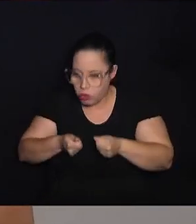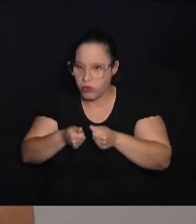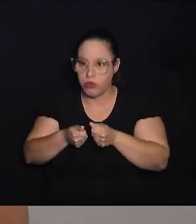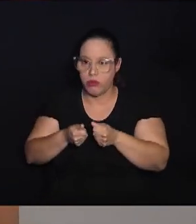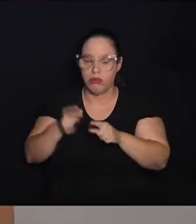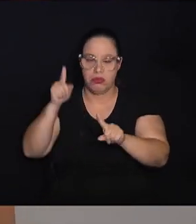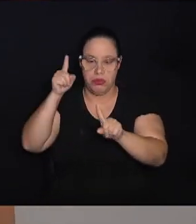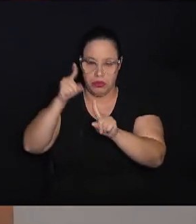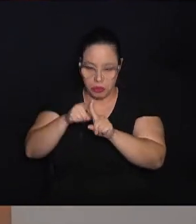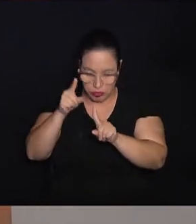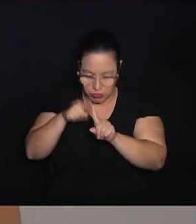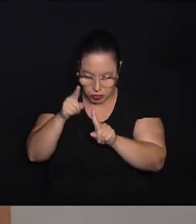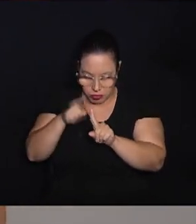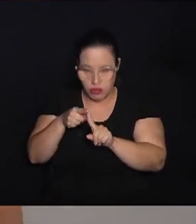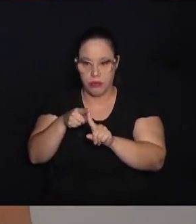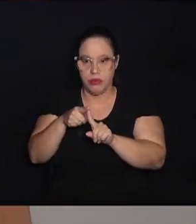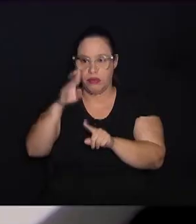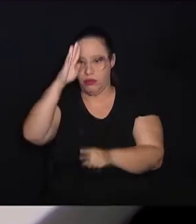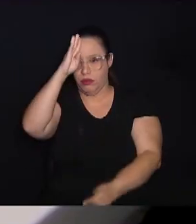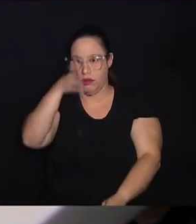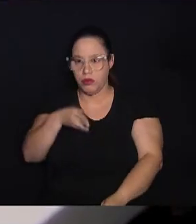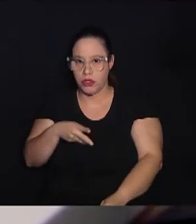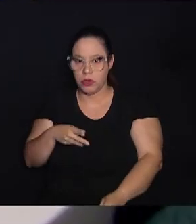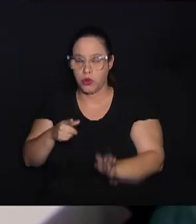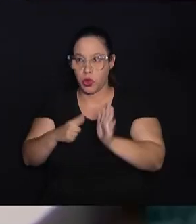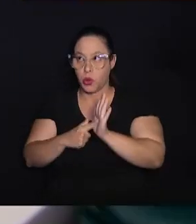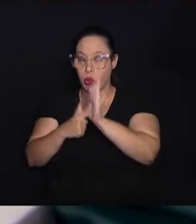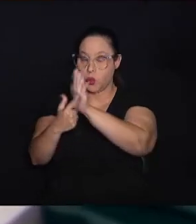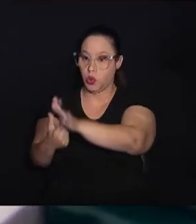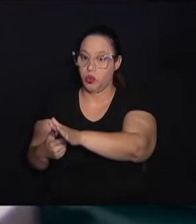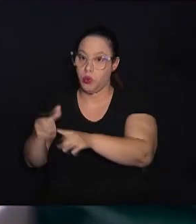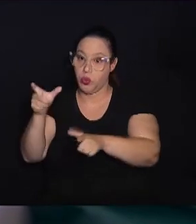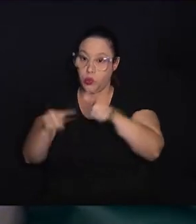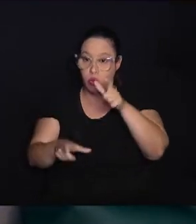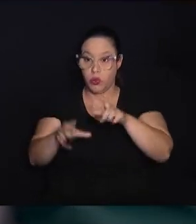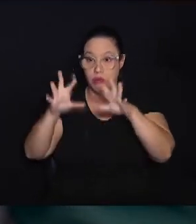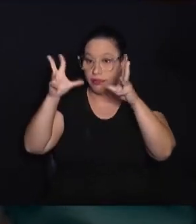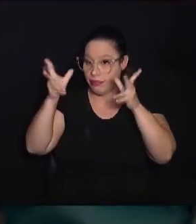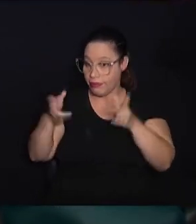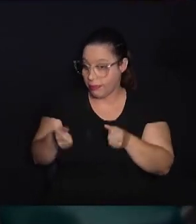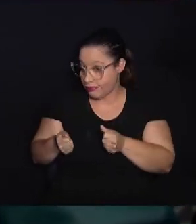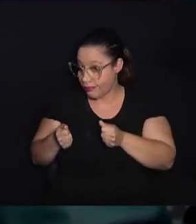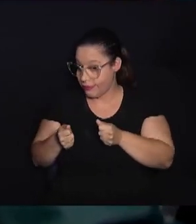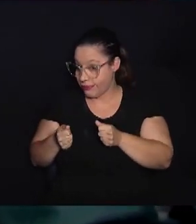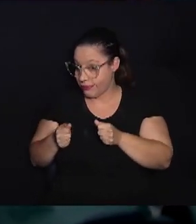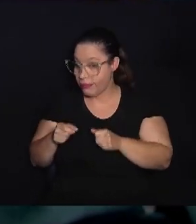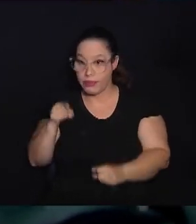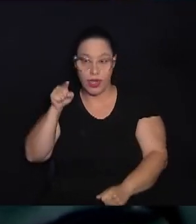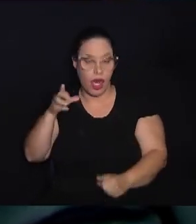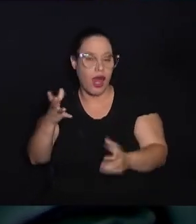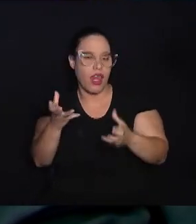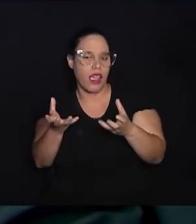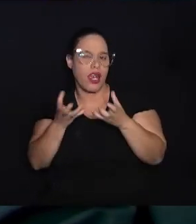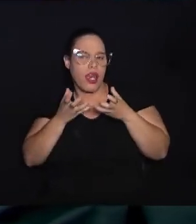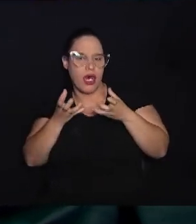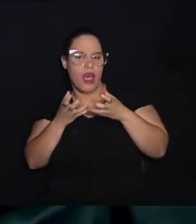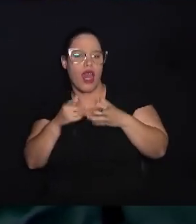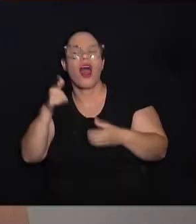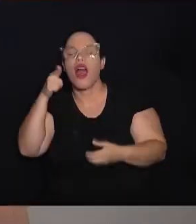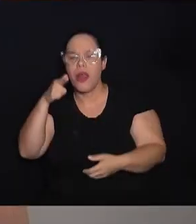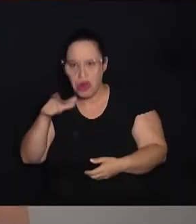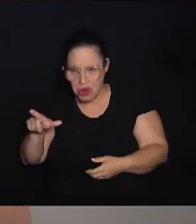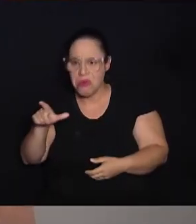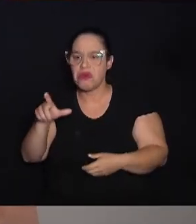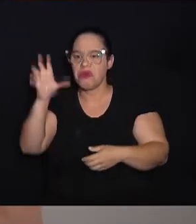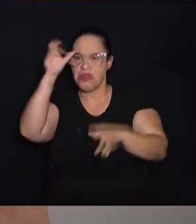objetivo é é mostrar pras pessoas que todos ou pelo menos aqueles que querem conseguem aprender